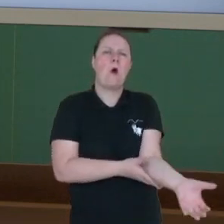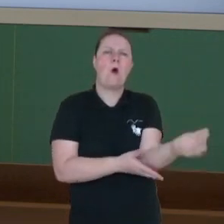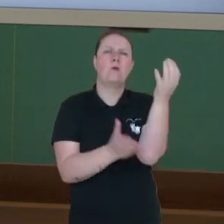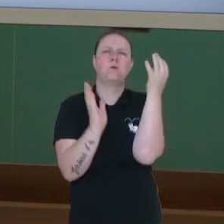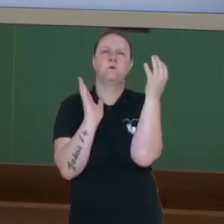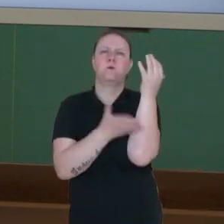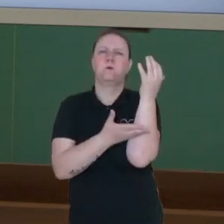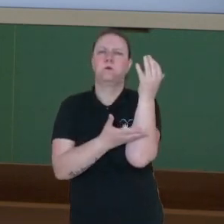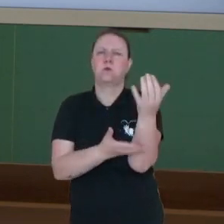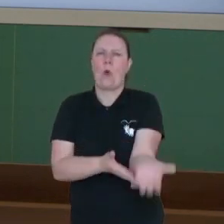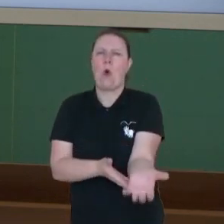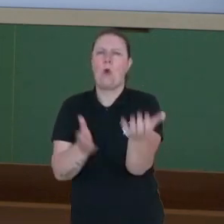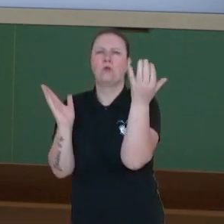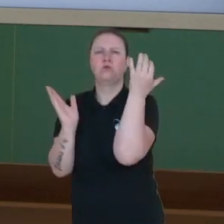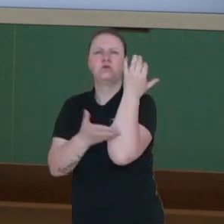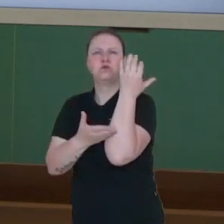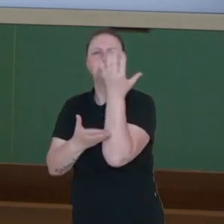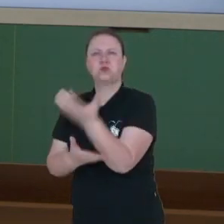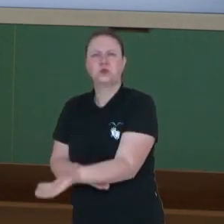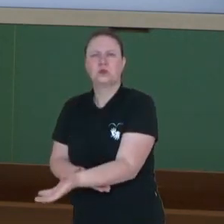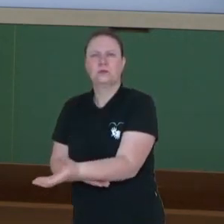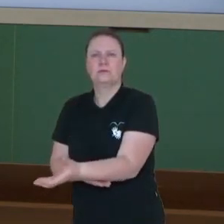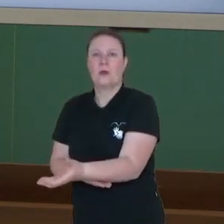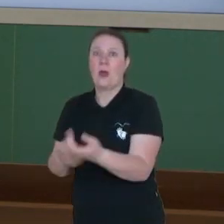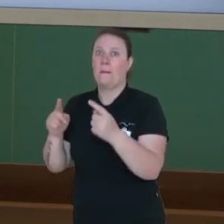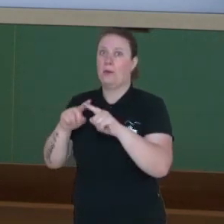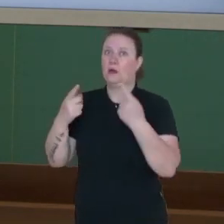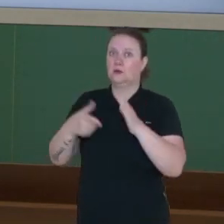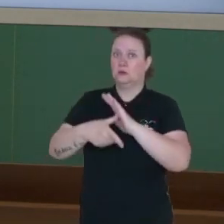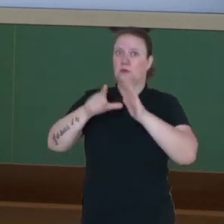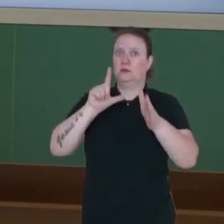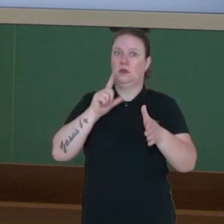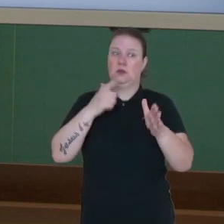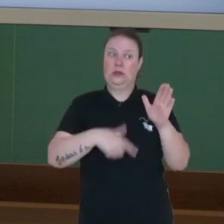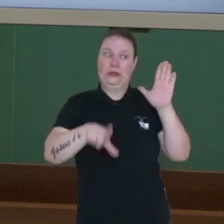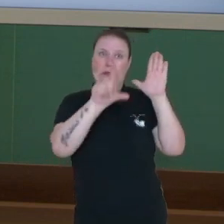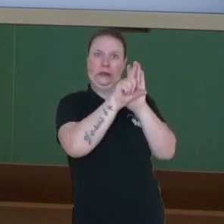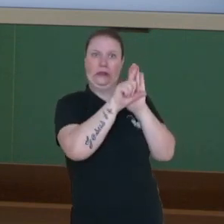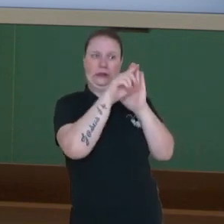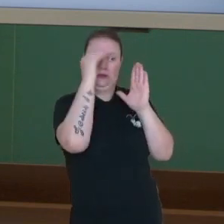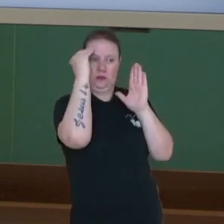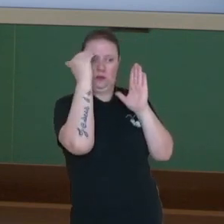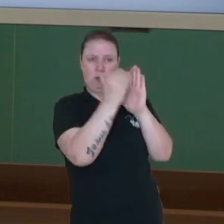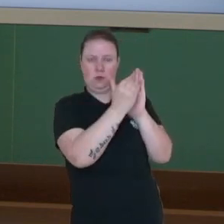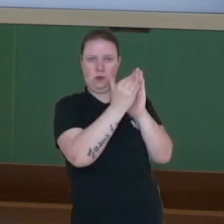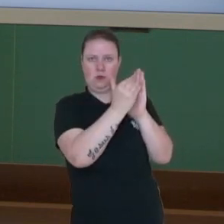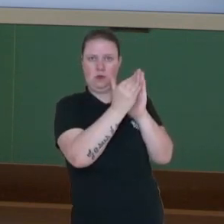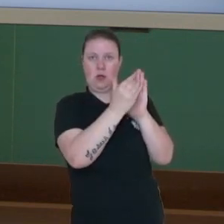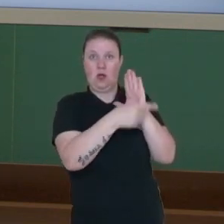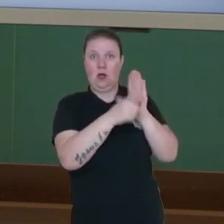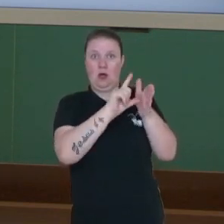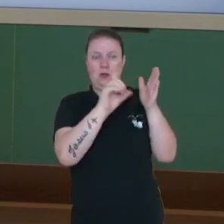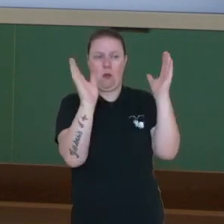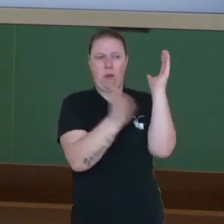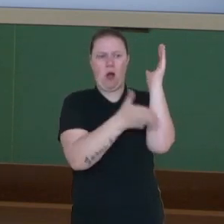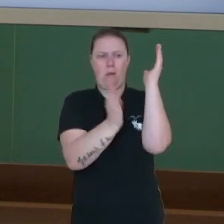essas madeireiras elas precisam ser legalizadas para fazer essa derrubada de árvores, né, que